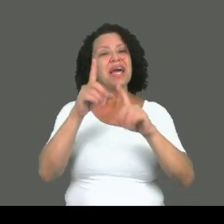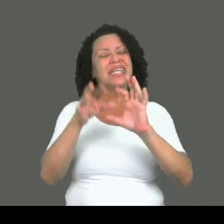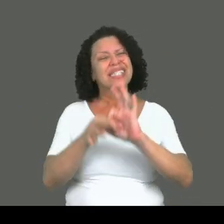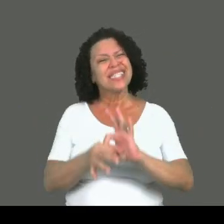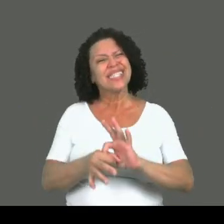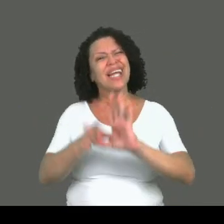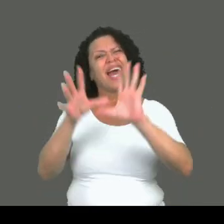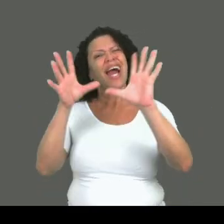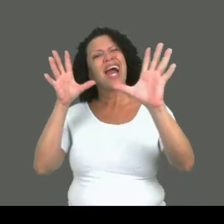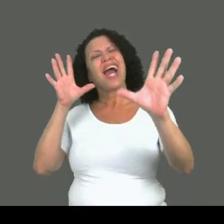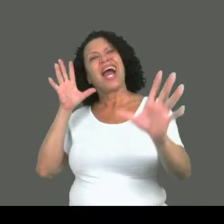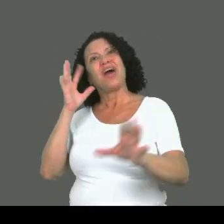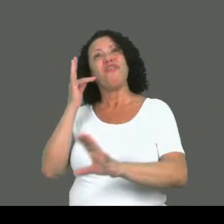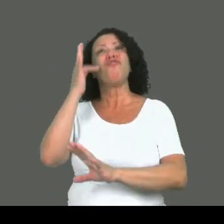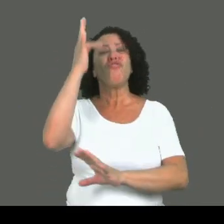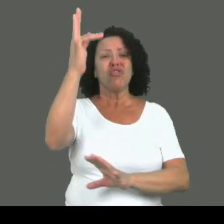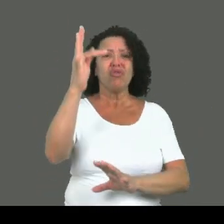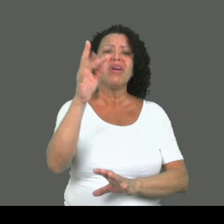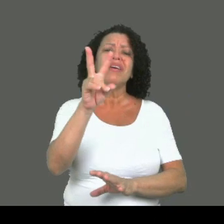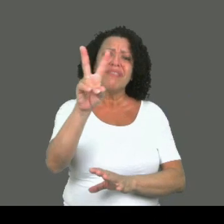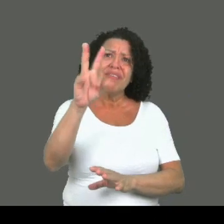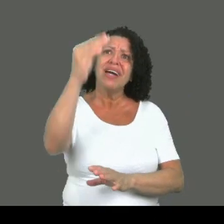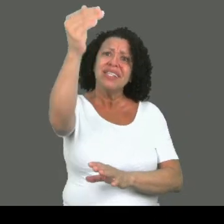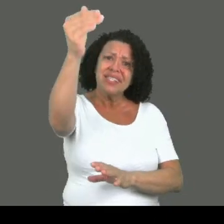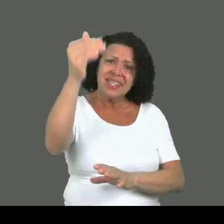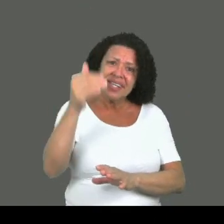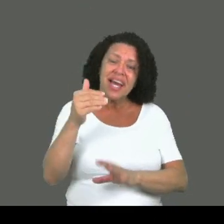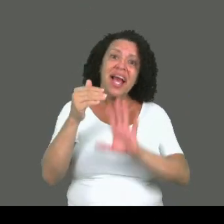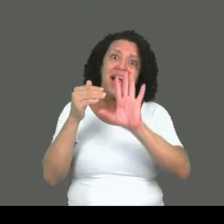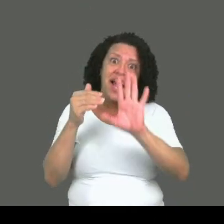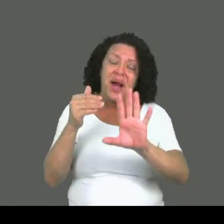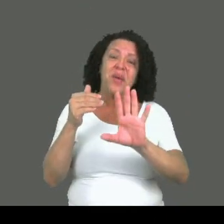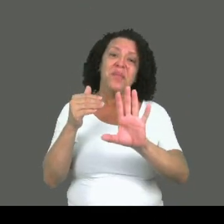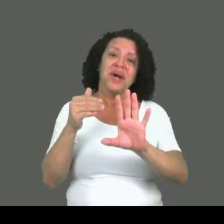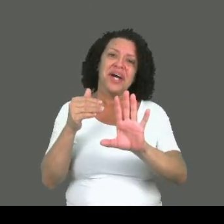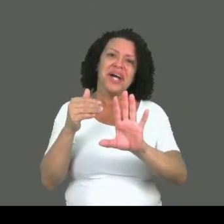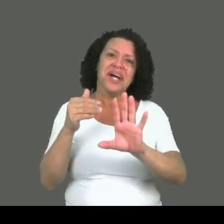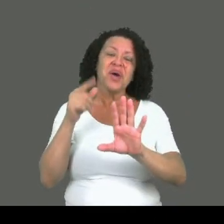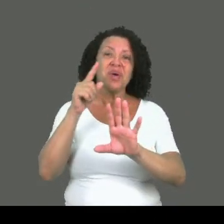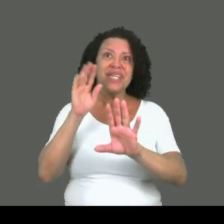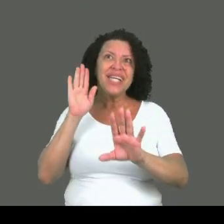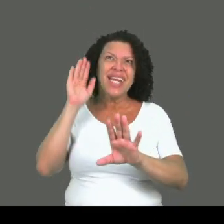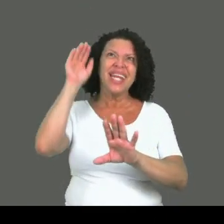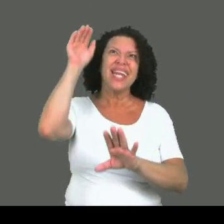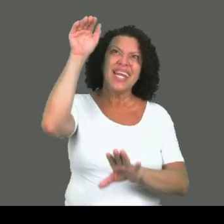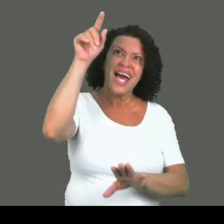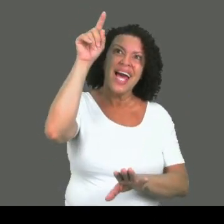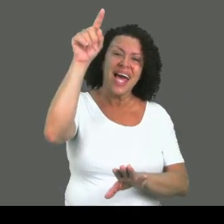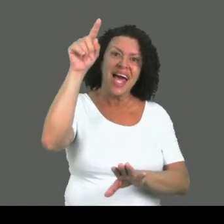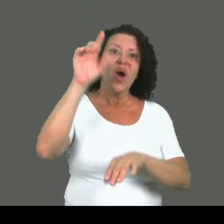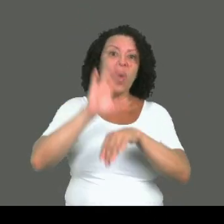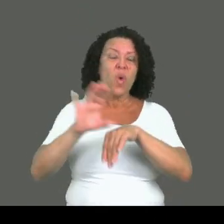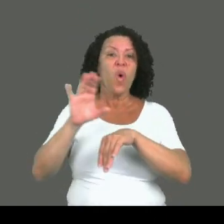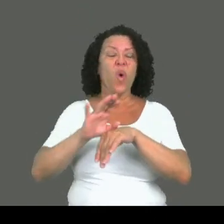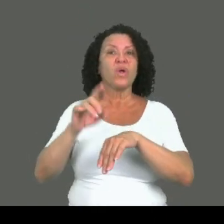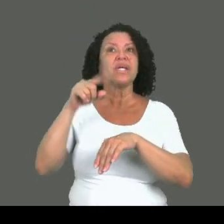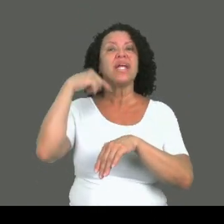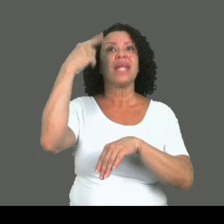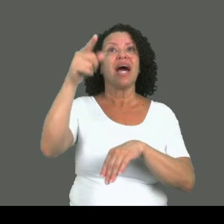futuro. O futuro vai chegar, deixa ele chegar. E daqui a pouco, quando você estiver lá na frente, se iniciar o curso agora, você não vai